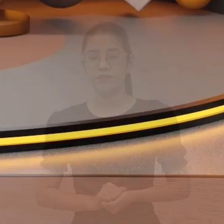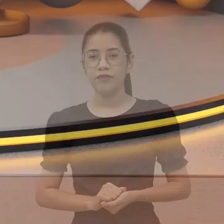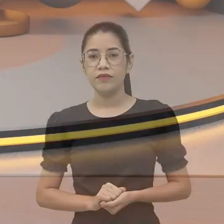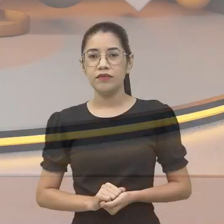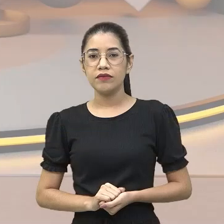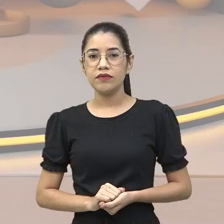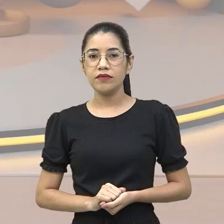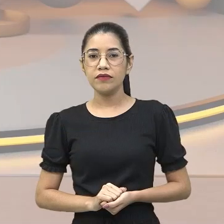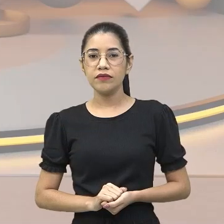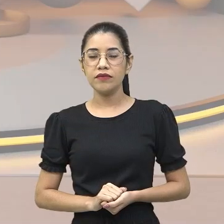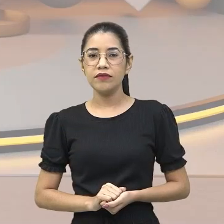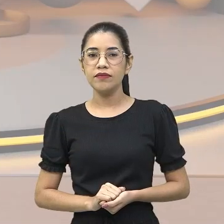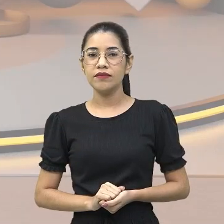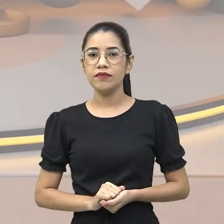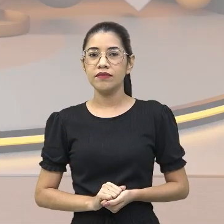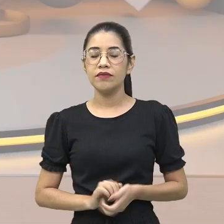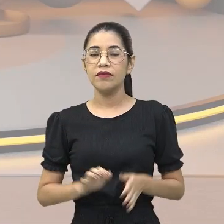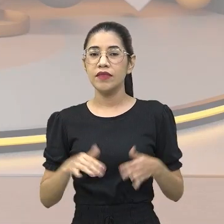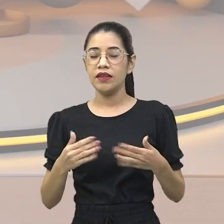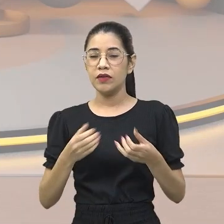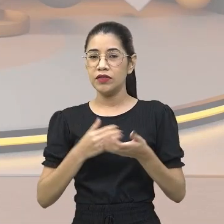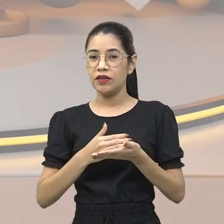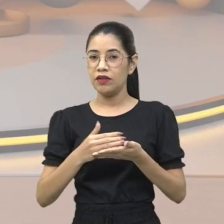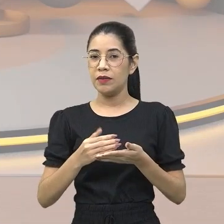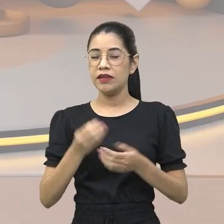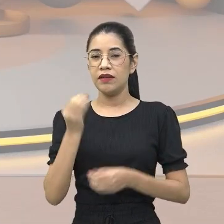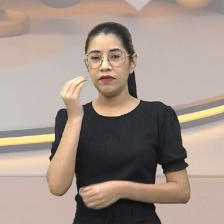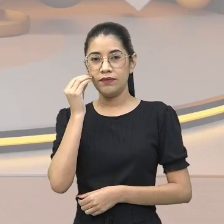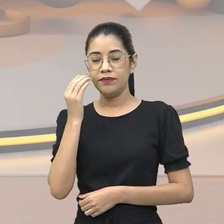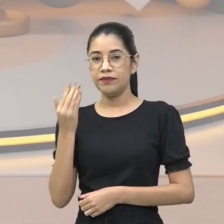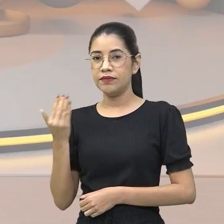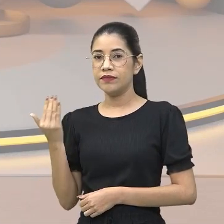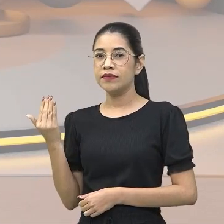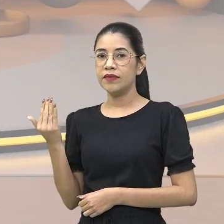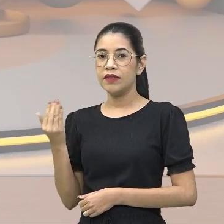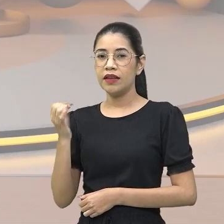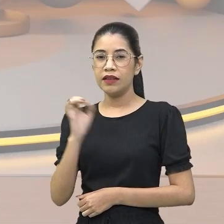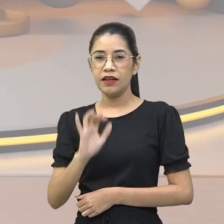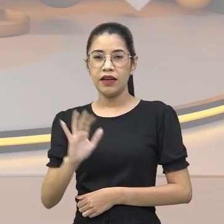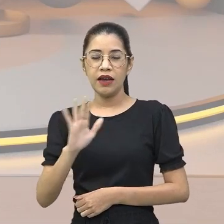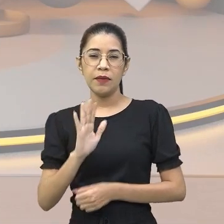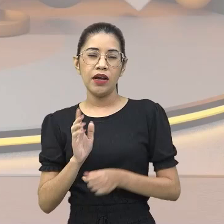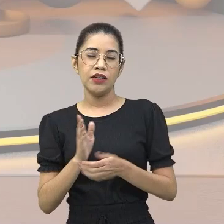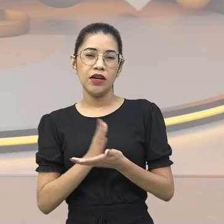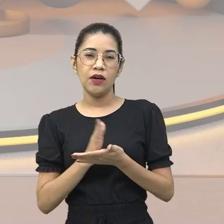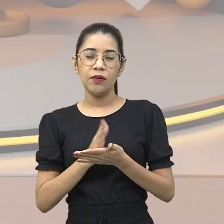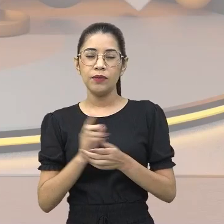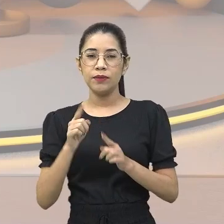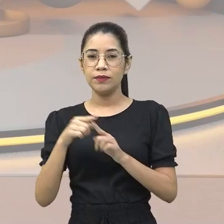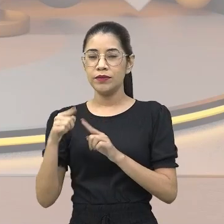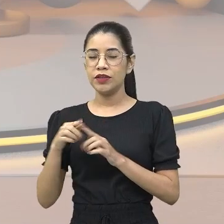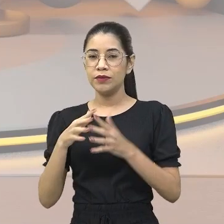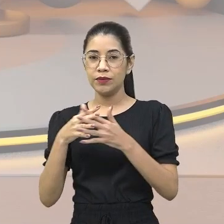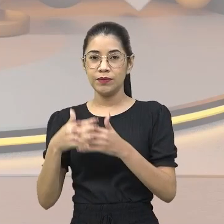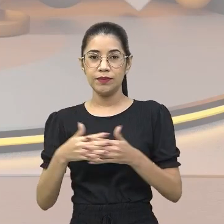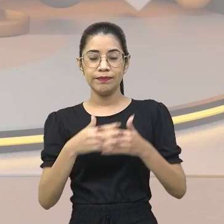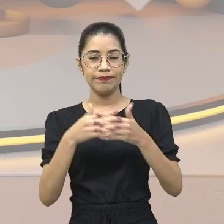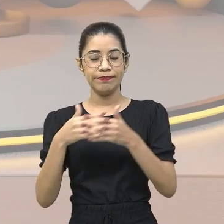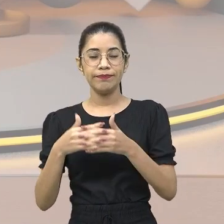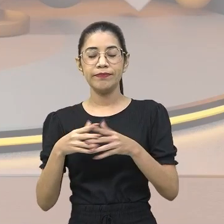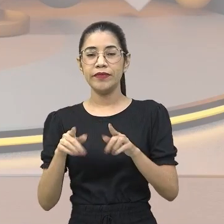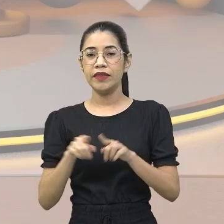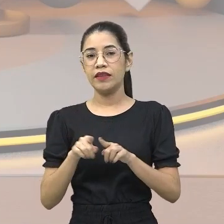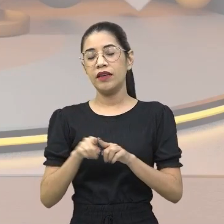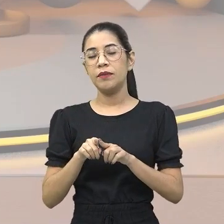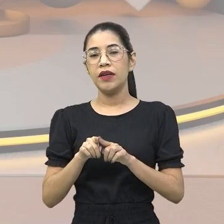geografia muito bem vamos iniciar observando aqui alguns tipos de transporte ou também